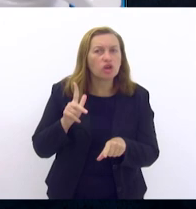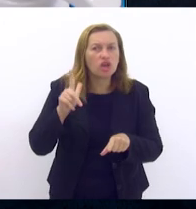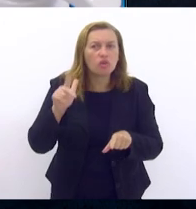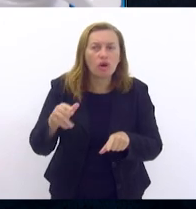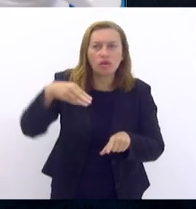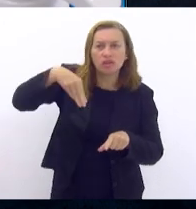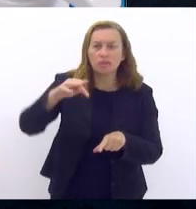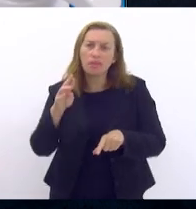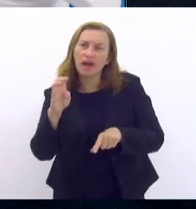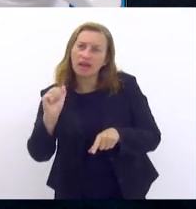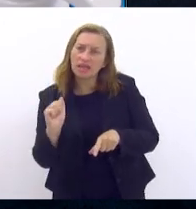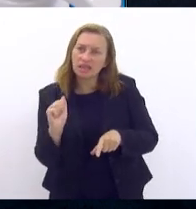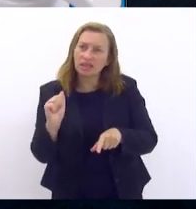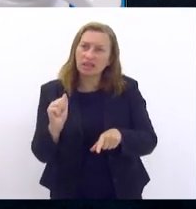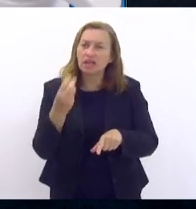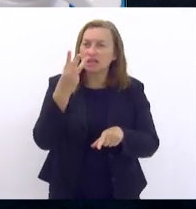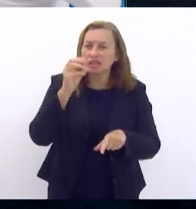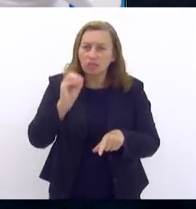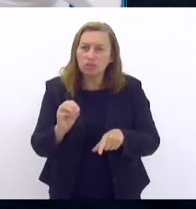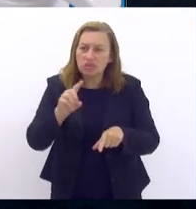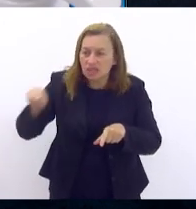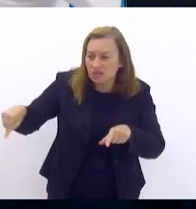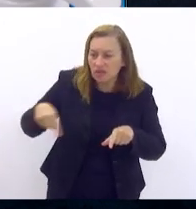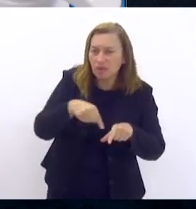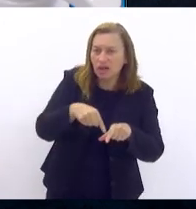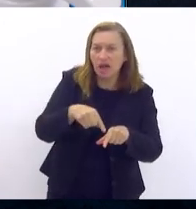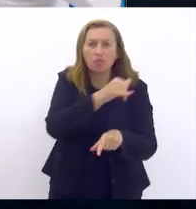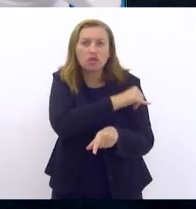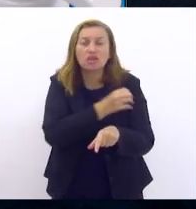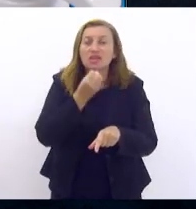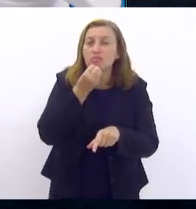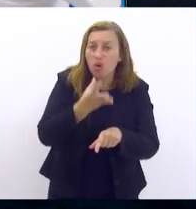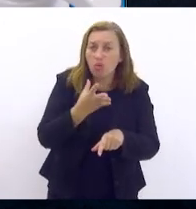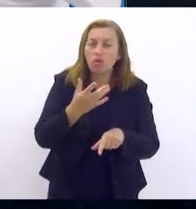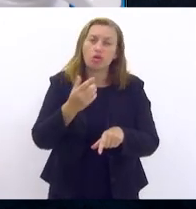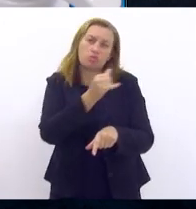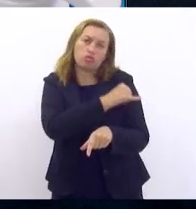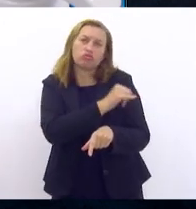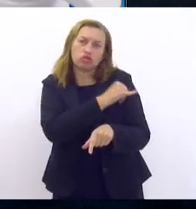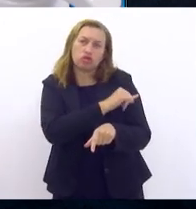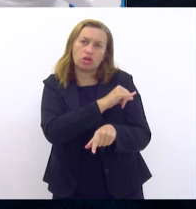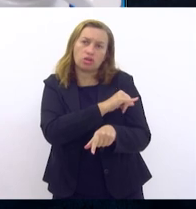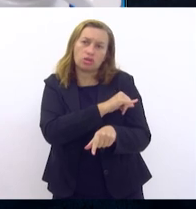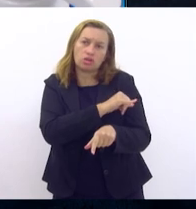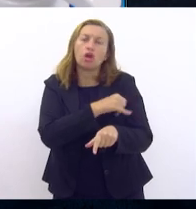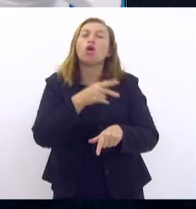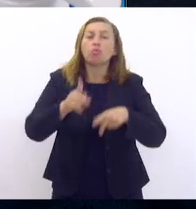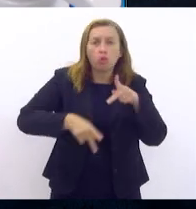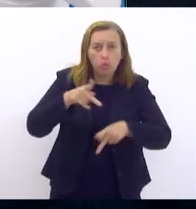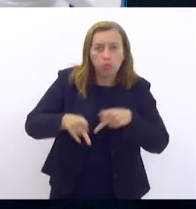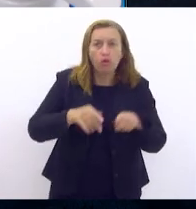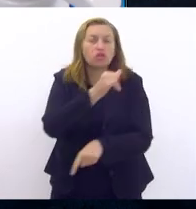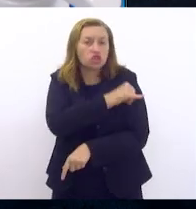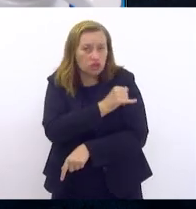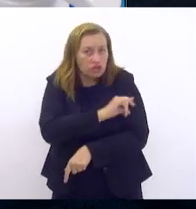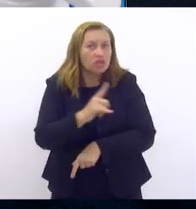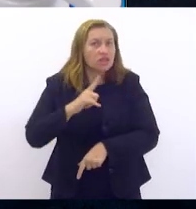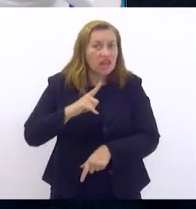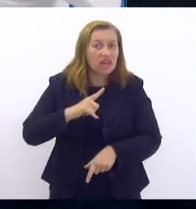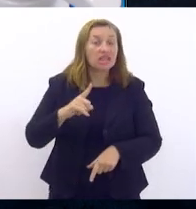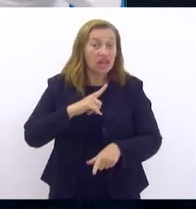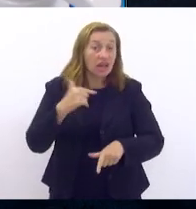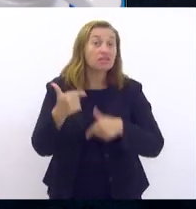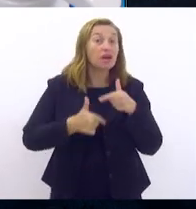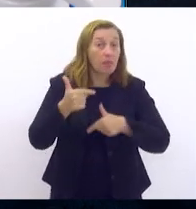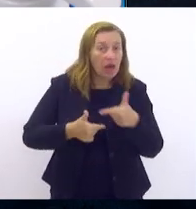traz 30% instala aqui no Rio de Janeiro isso vai ser bom para o Rio de Janeiro vai ser bom para o povo do Rio de Janeiro vai gerar emprego no Rio de